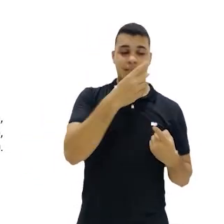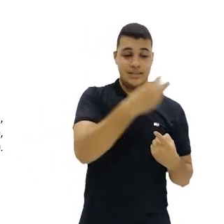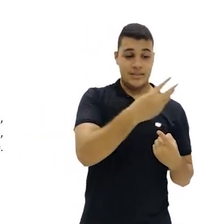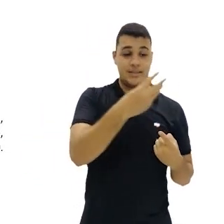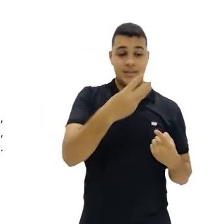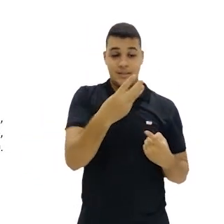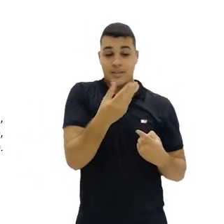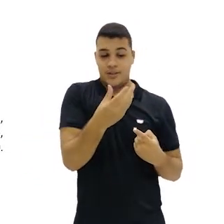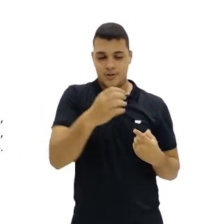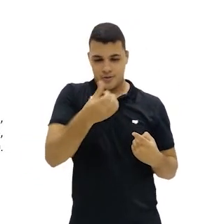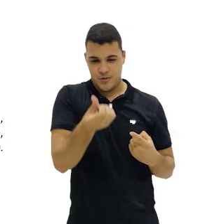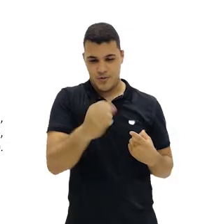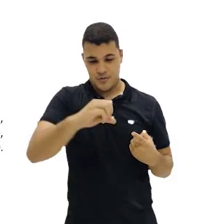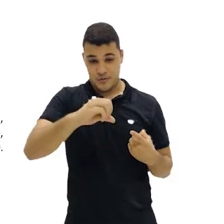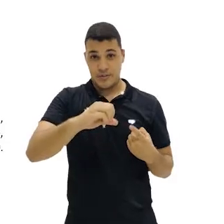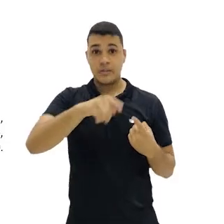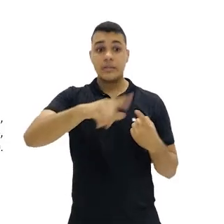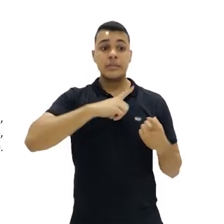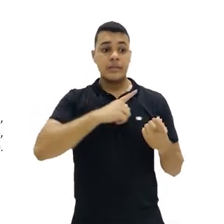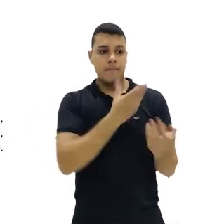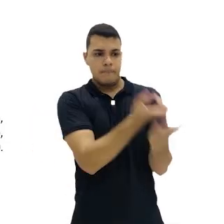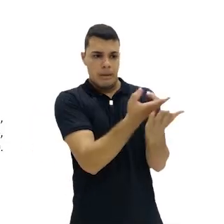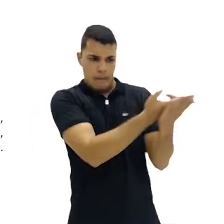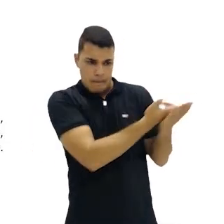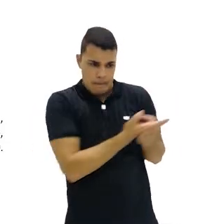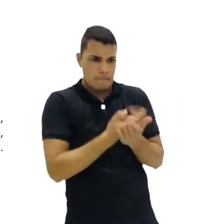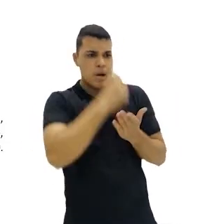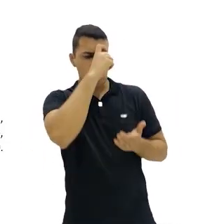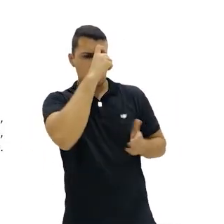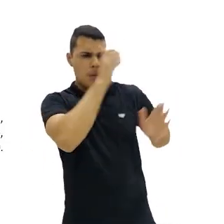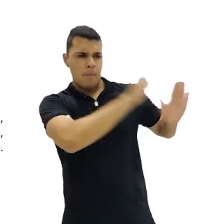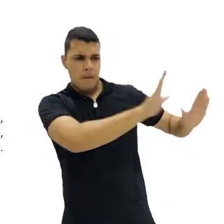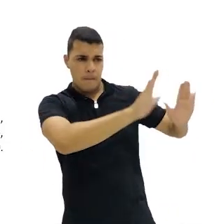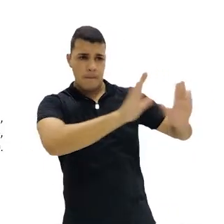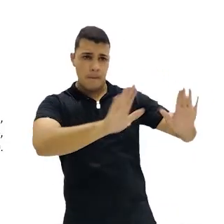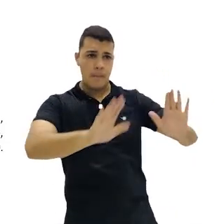tratados cada grupo com um dessas 3